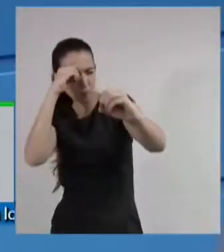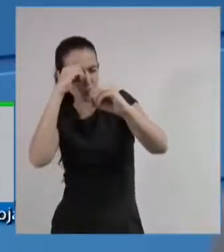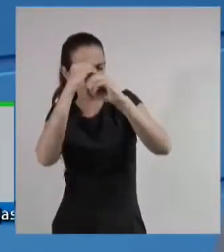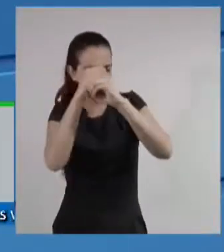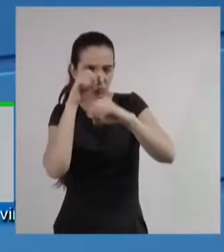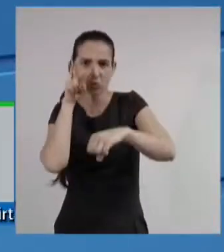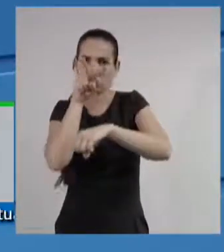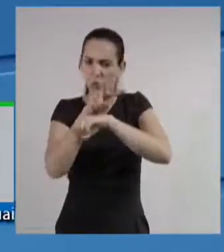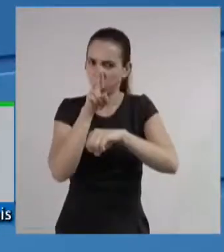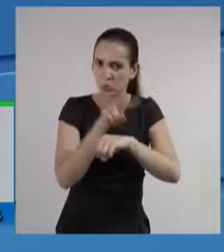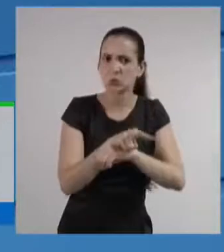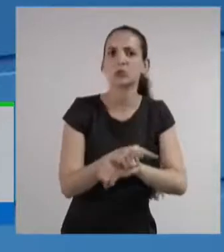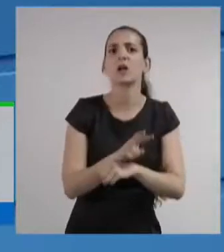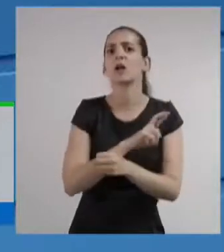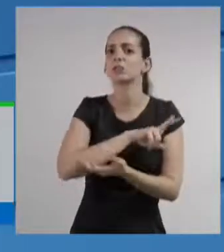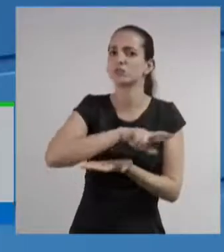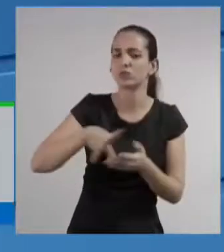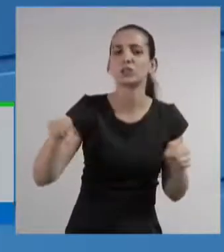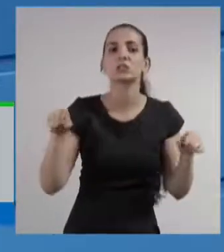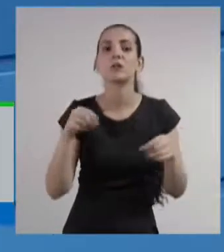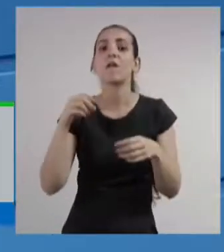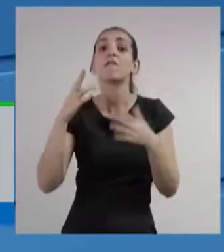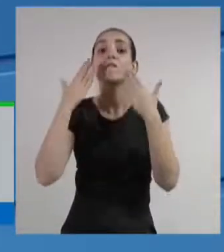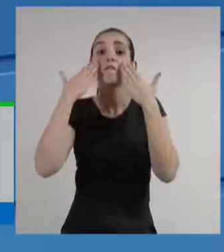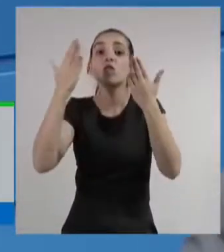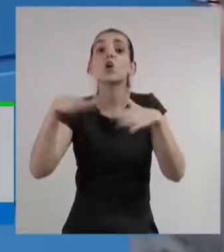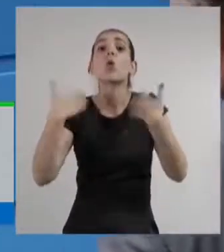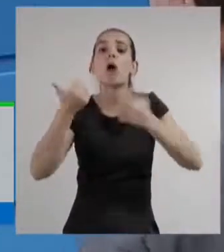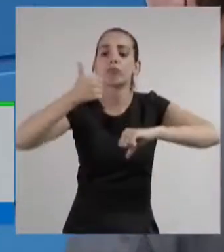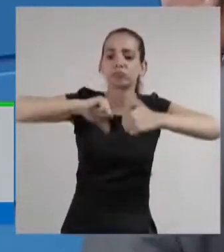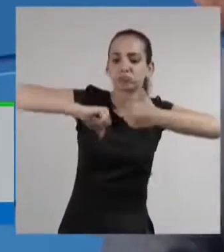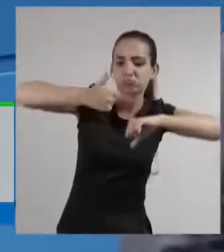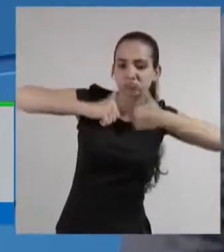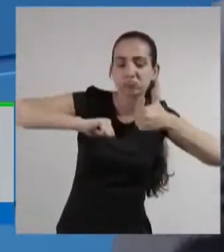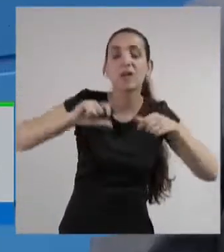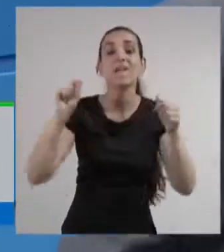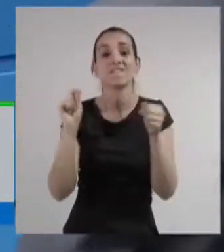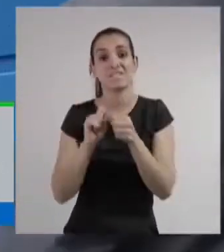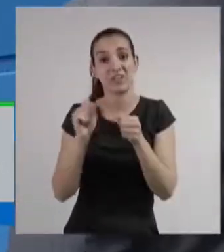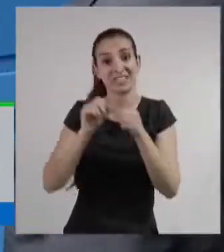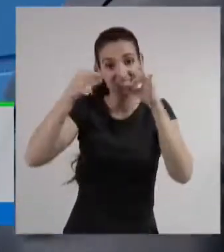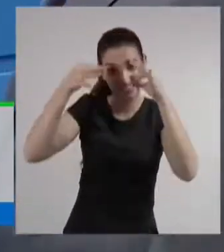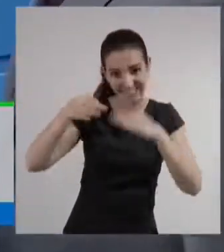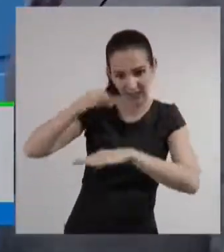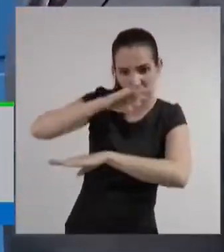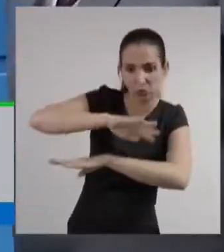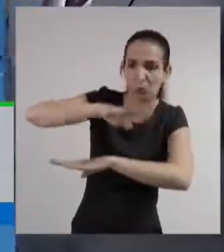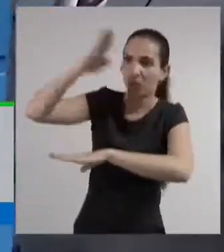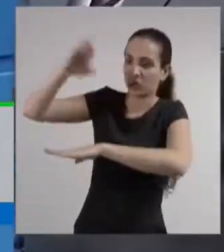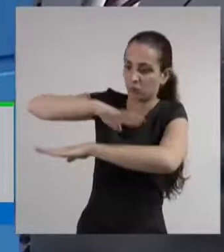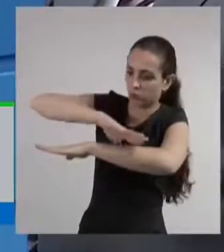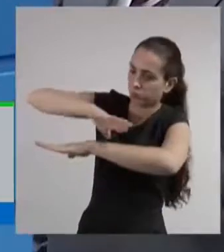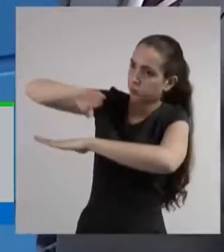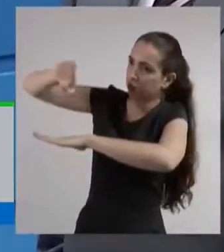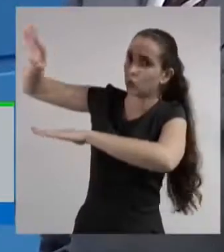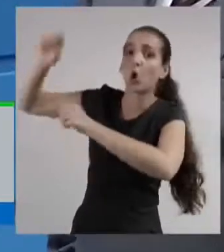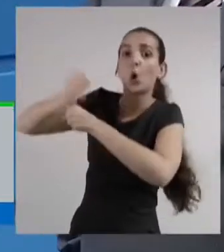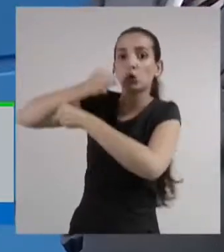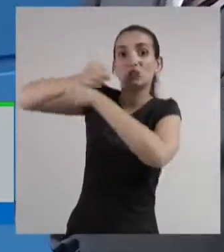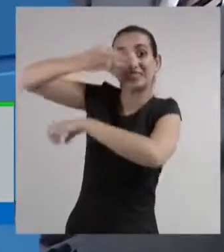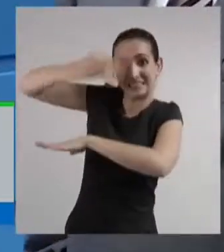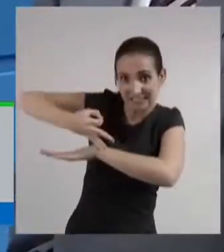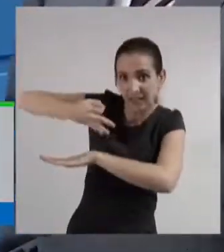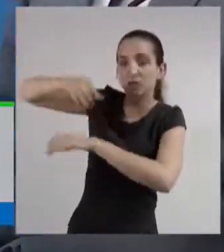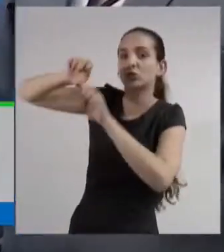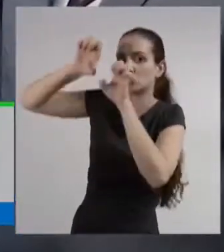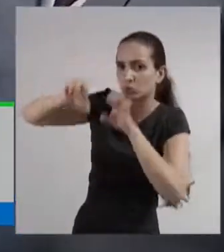deputado Enel Fellini, que planta soja, que possa fazer o terraceamento da última curva de nível na lavoura, a